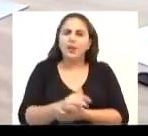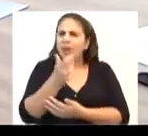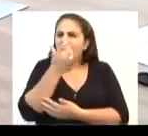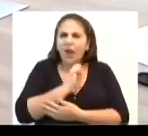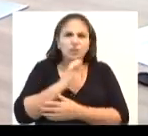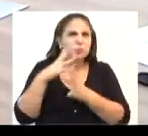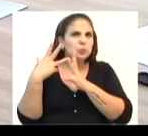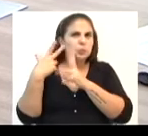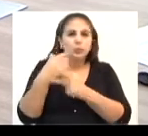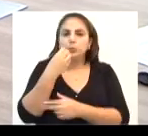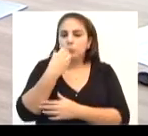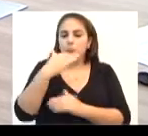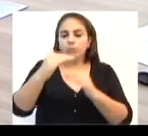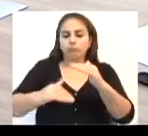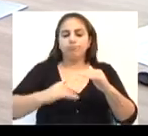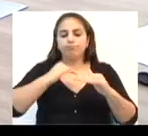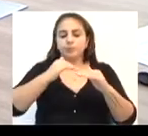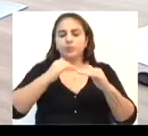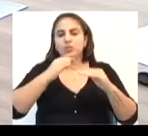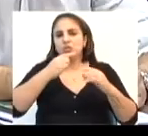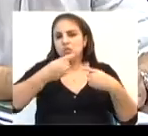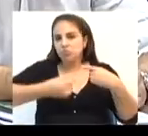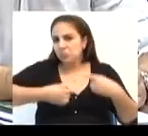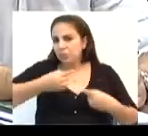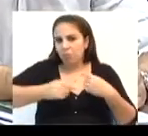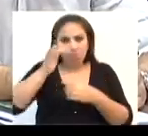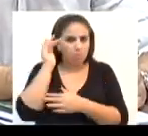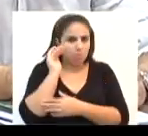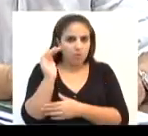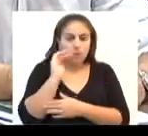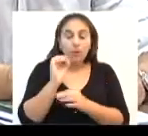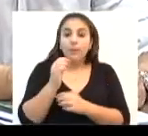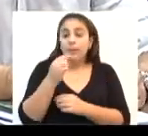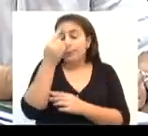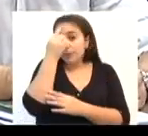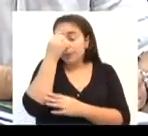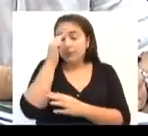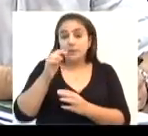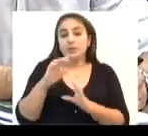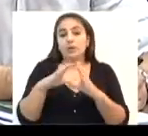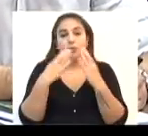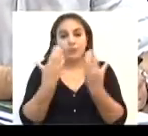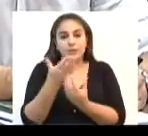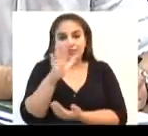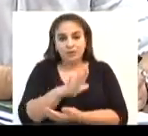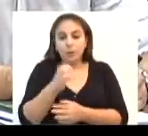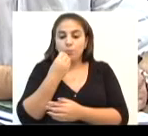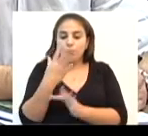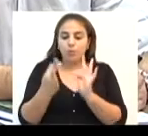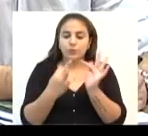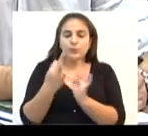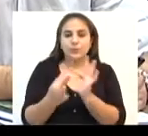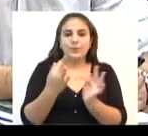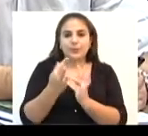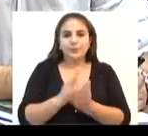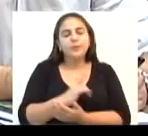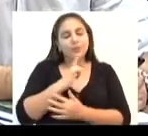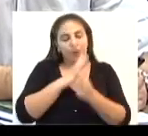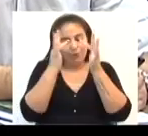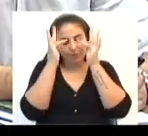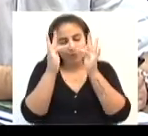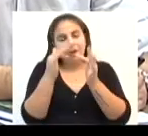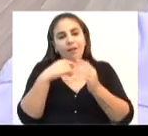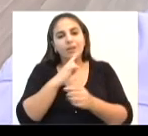tudo num bom nível de discussão e tudo pensando na comunidade, pensando num bom funcionamento da Câmara. Eu tenho muita fé que vai